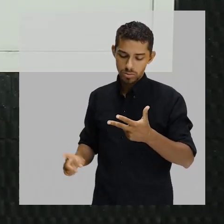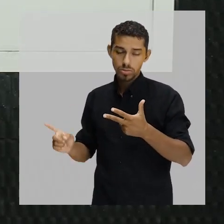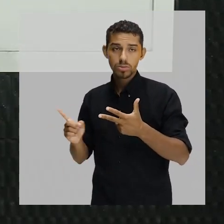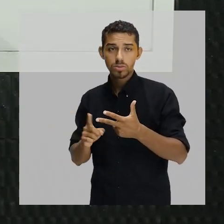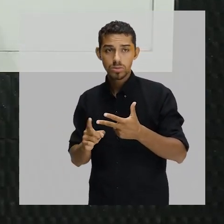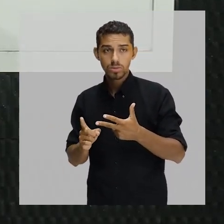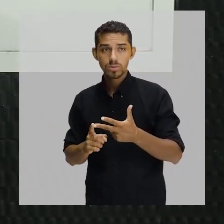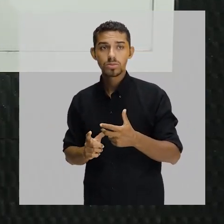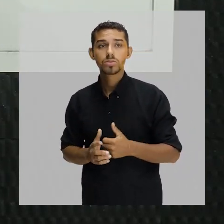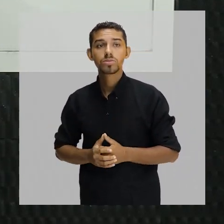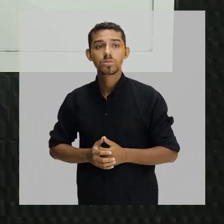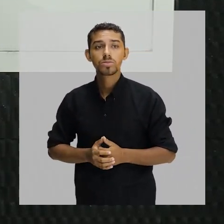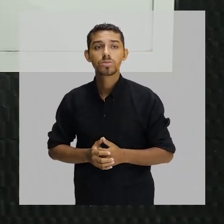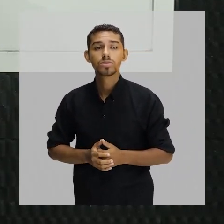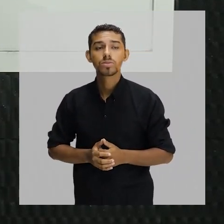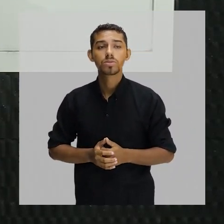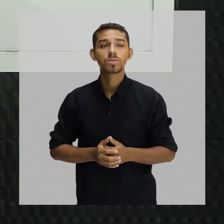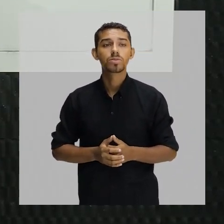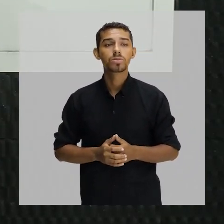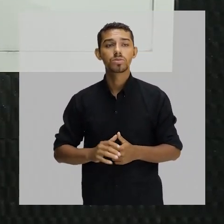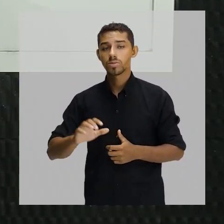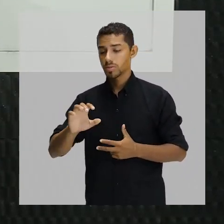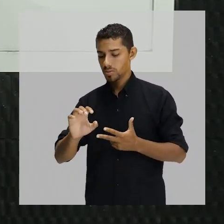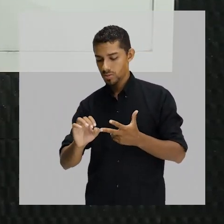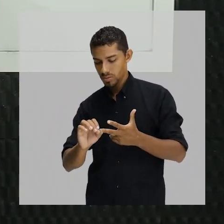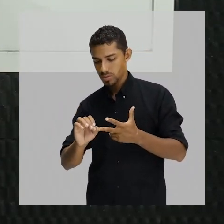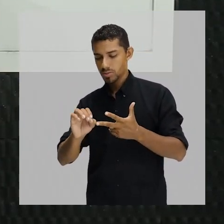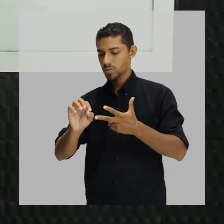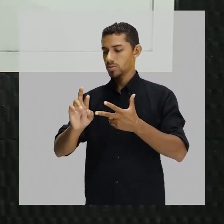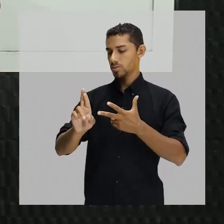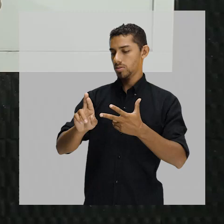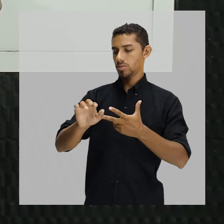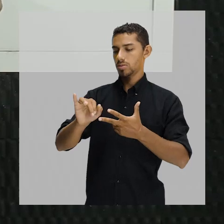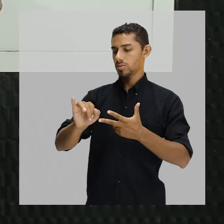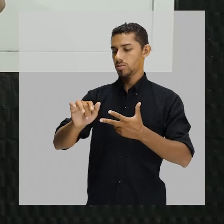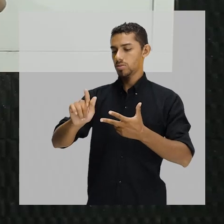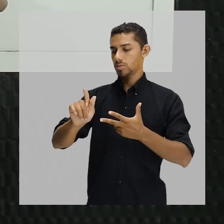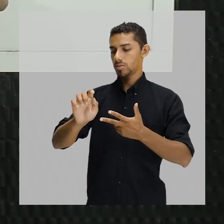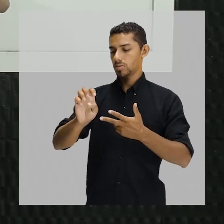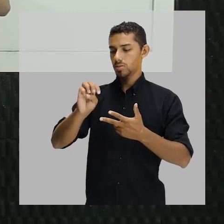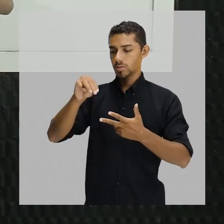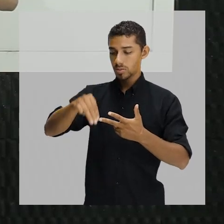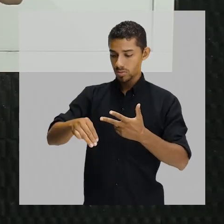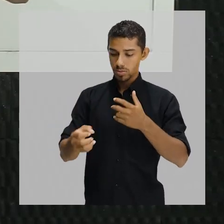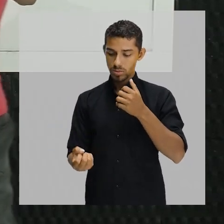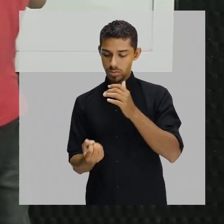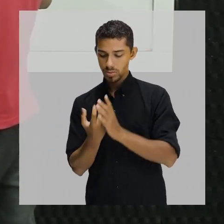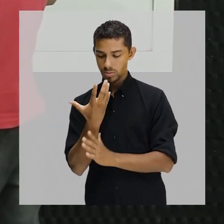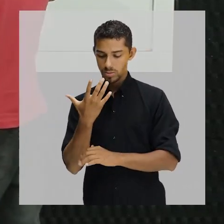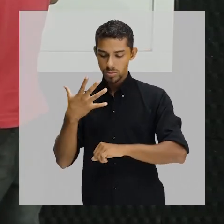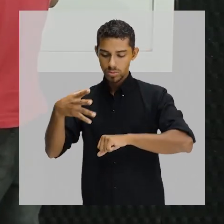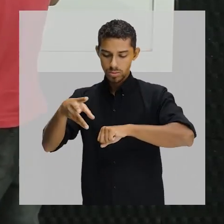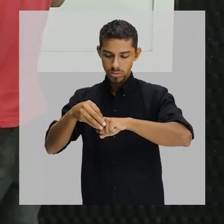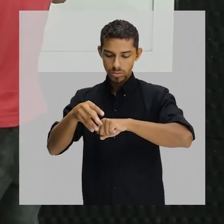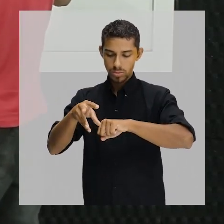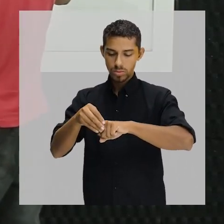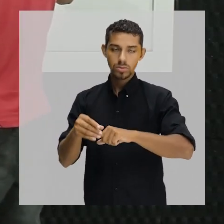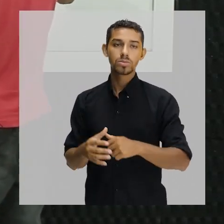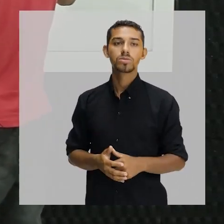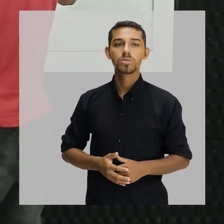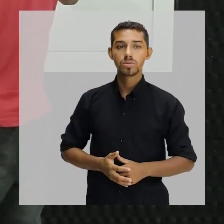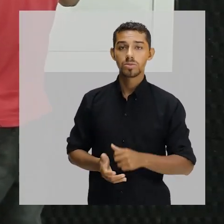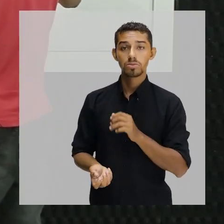nós chamamos de origem do conhecimento. Origem